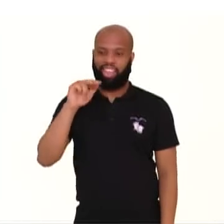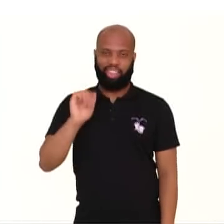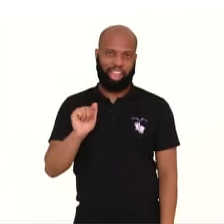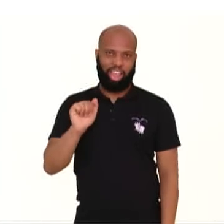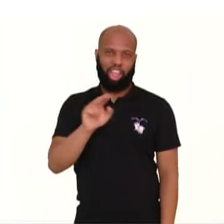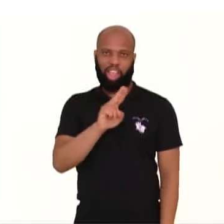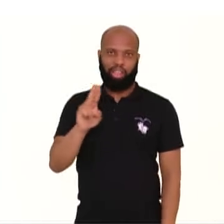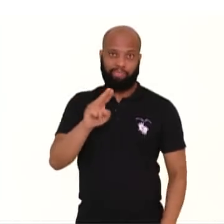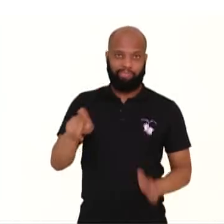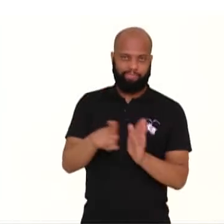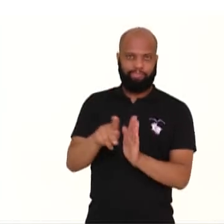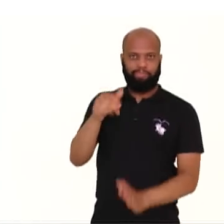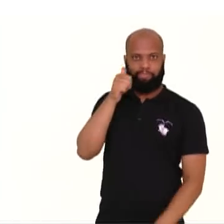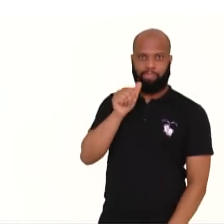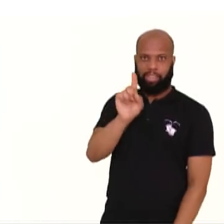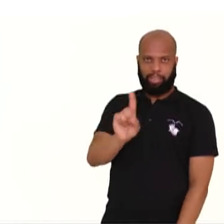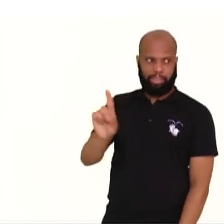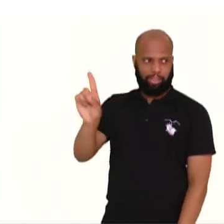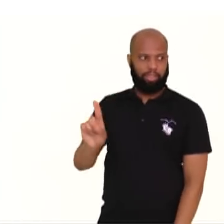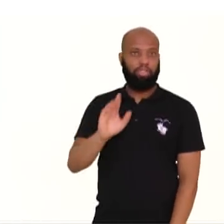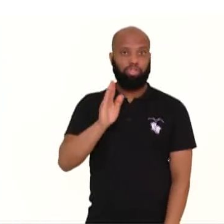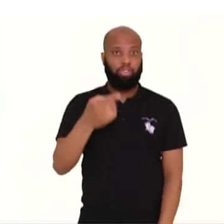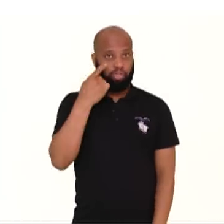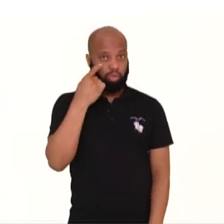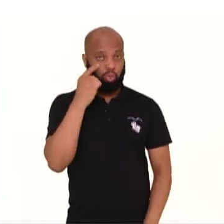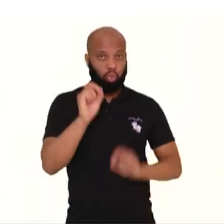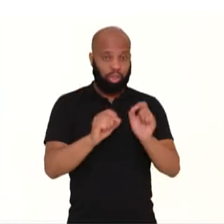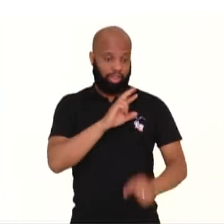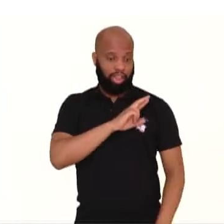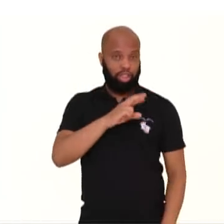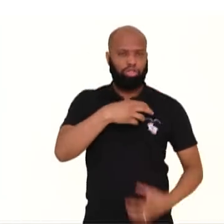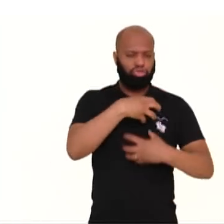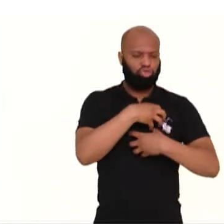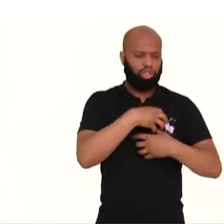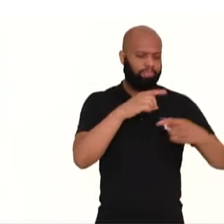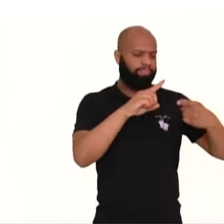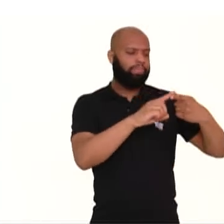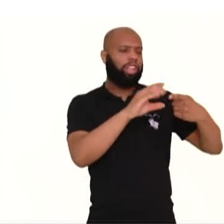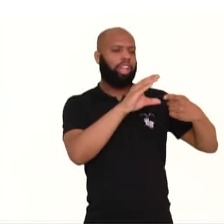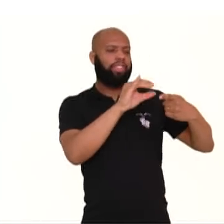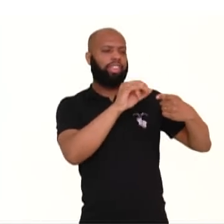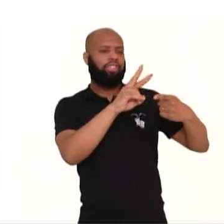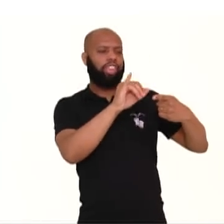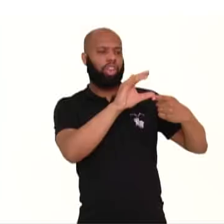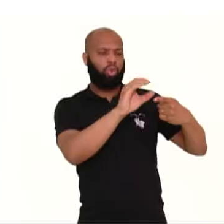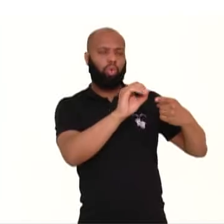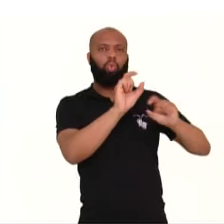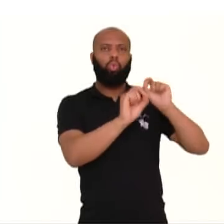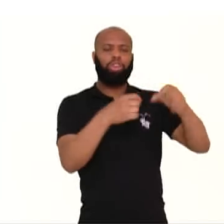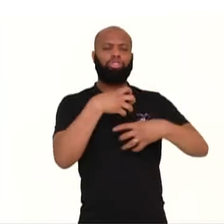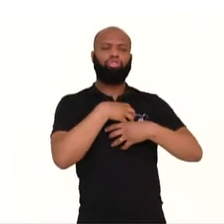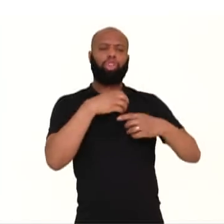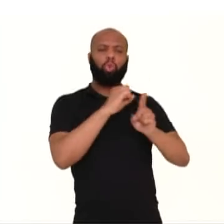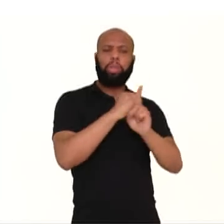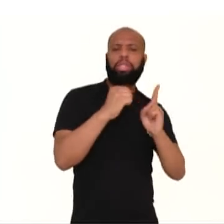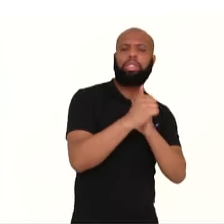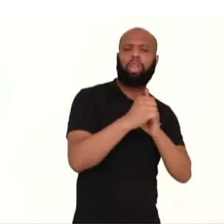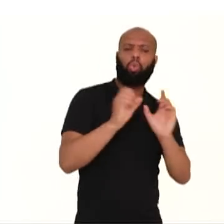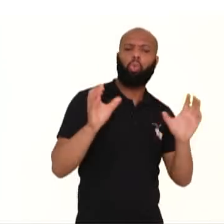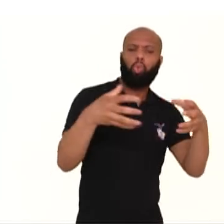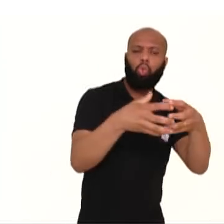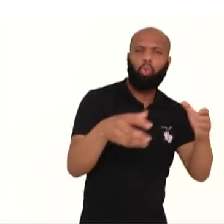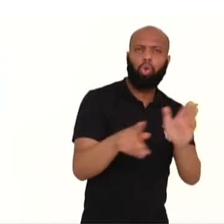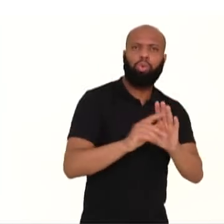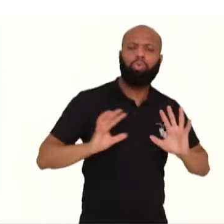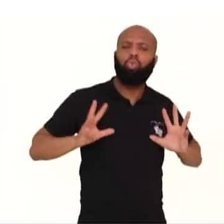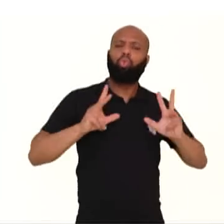adiante. Então, nós já vimos aqui, ó, nós vimos a religião cívica, que é esse aspecto social, mais coletivo, de uma religião